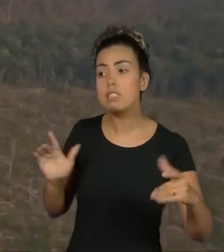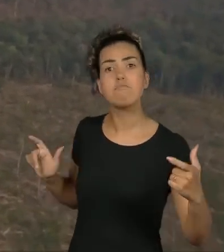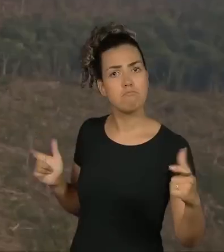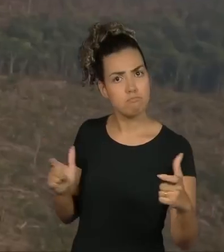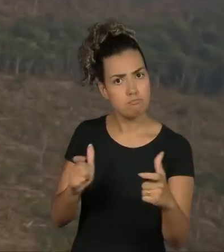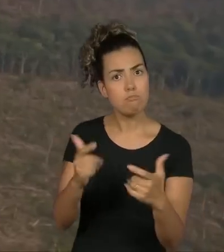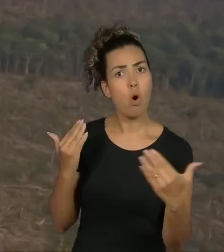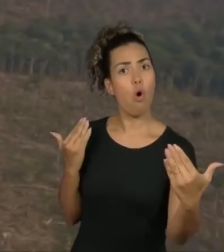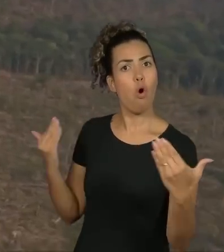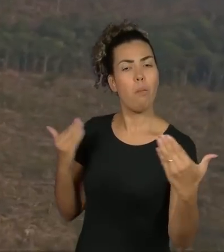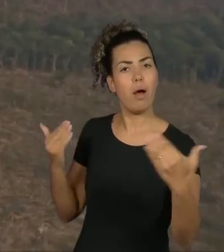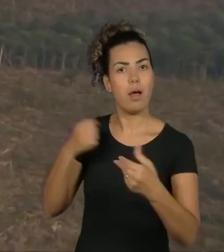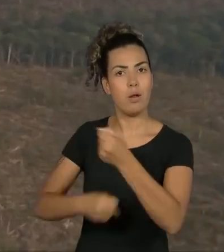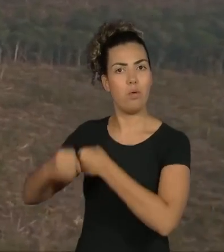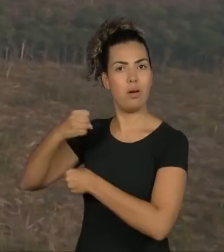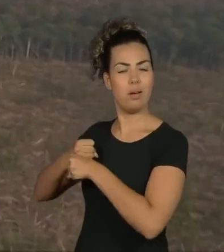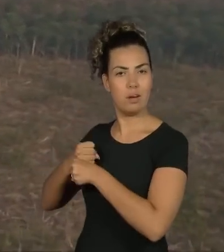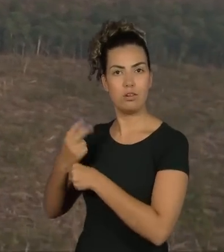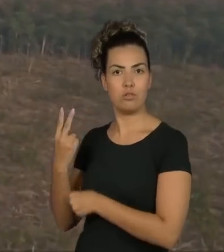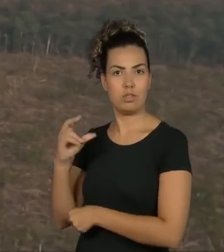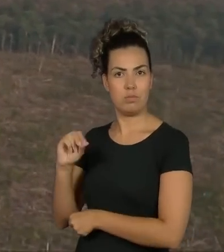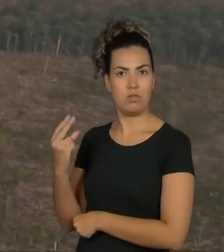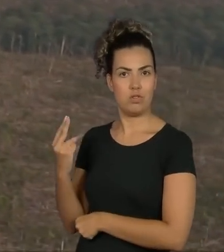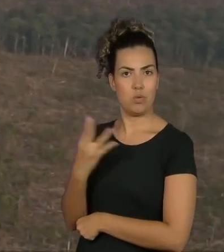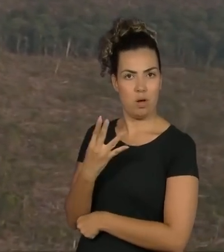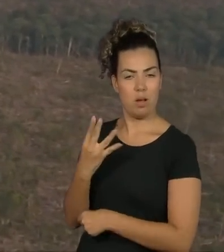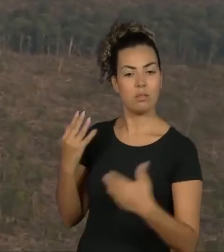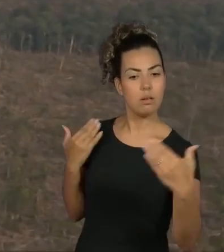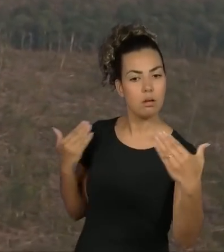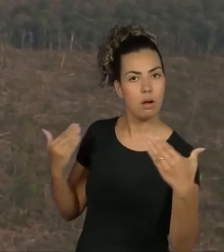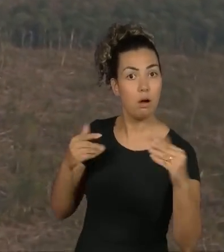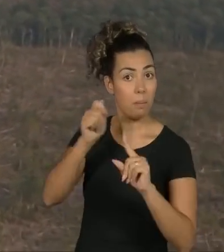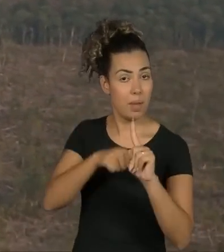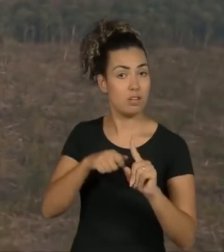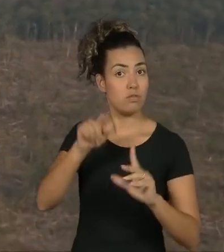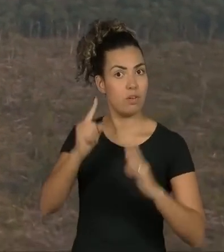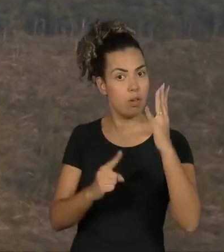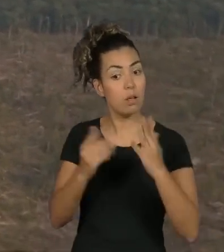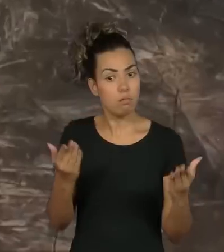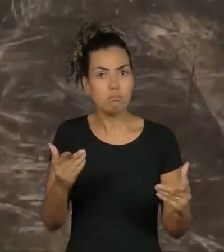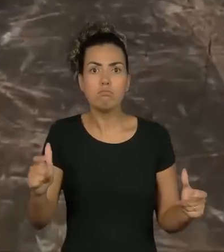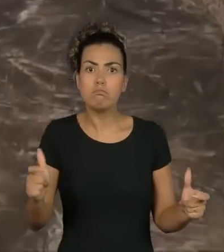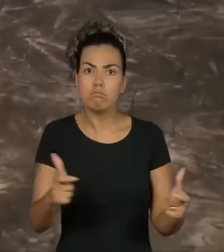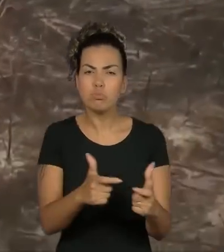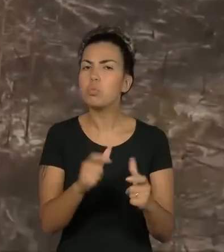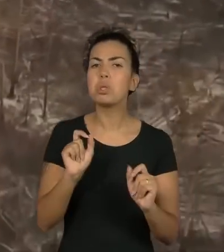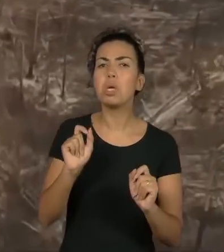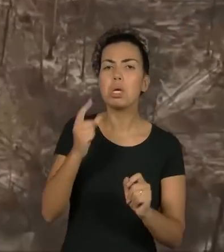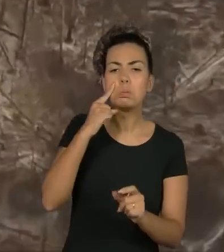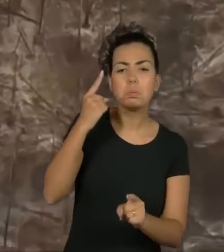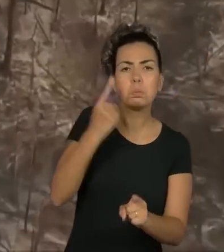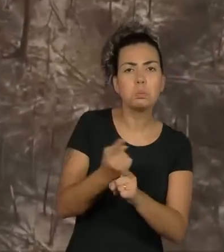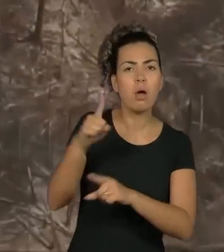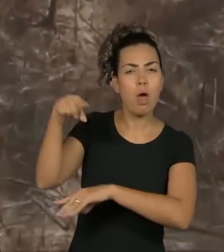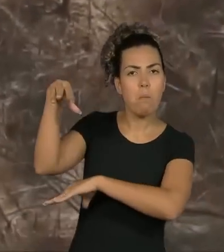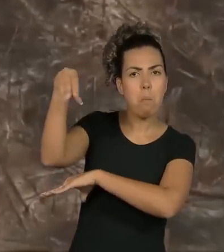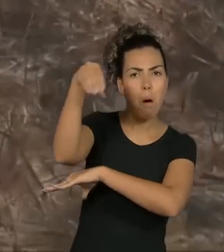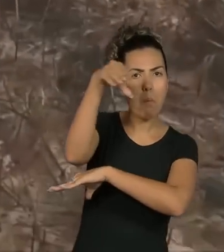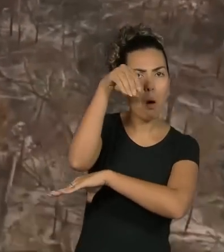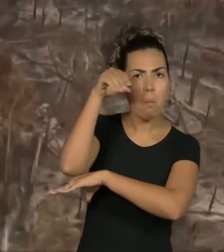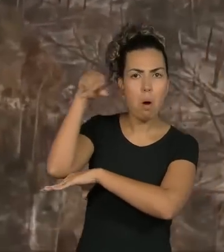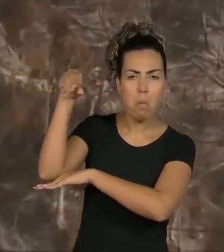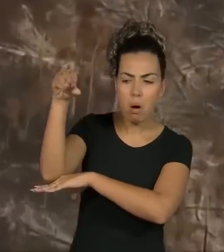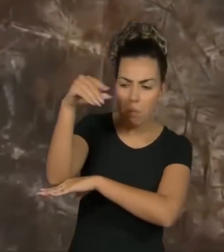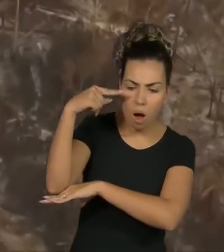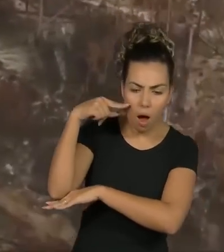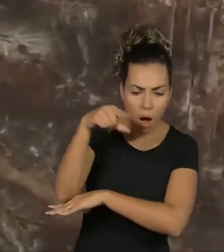64,3% em relação a fevereiro de 2024. Os dados são do INPE, Instituto Nacional de Pesquisas